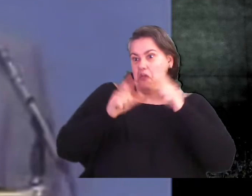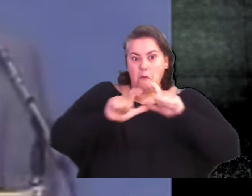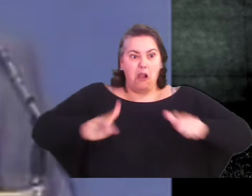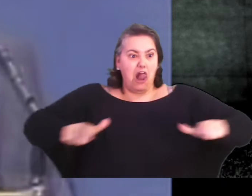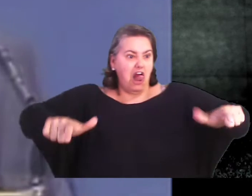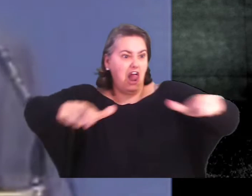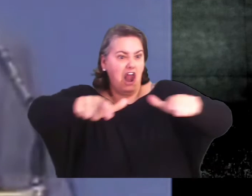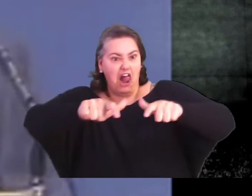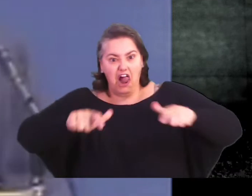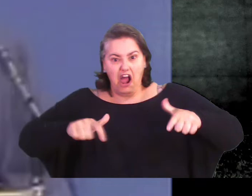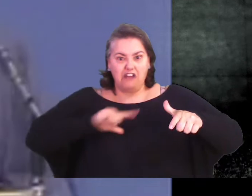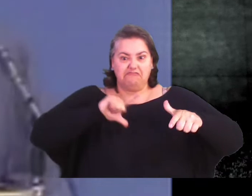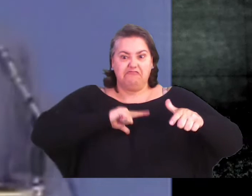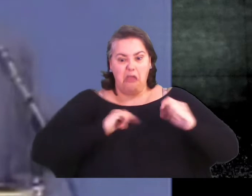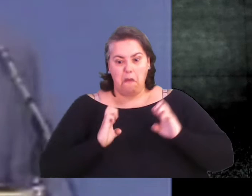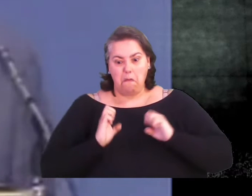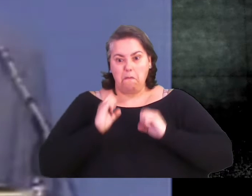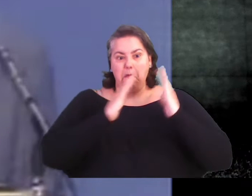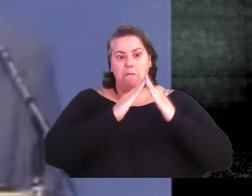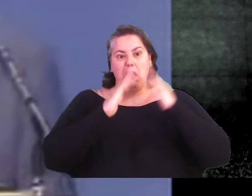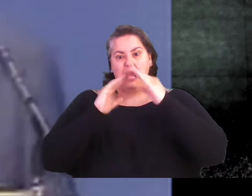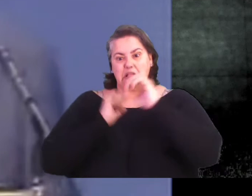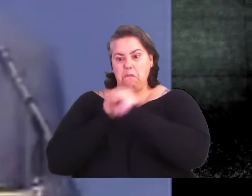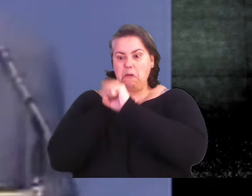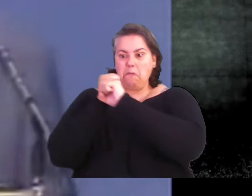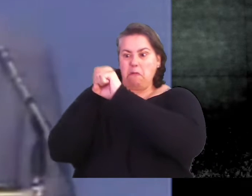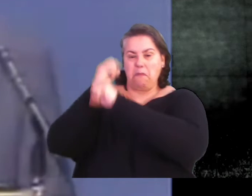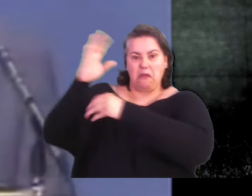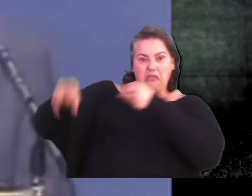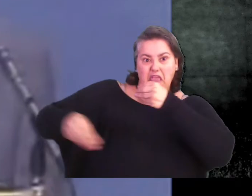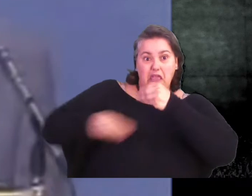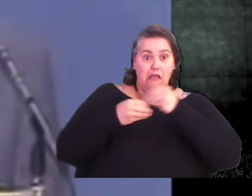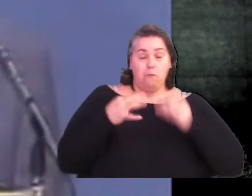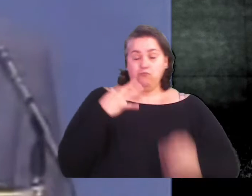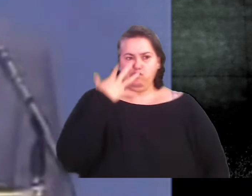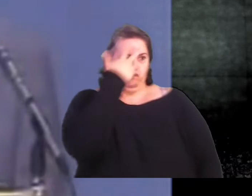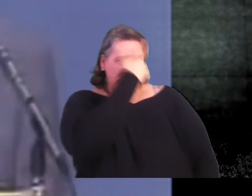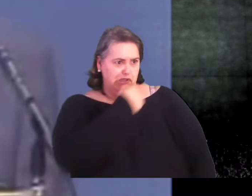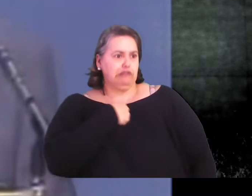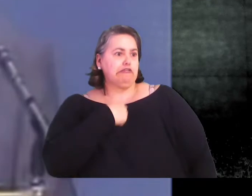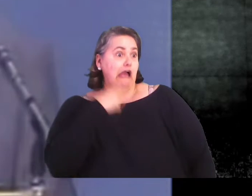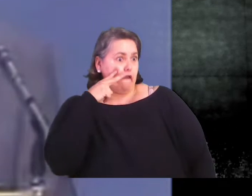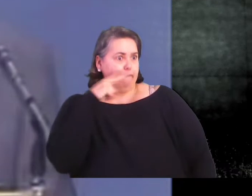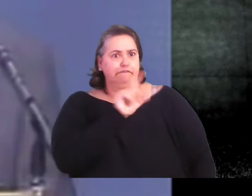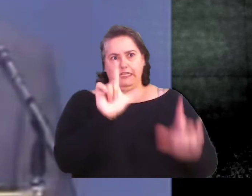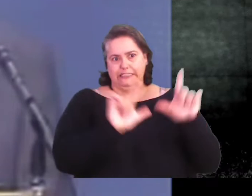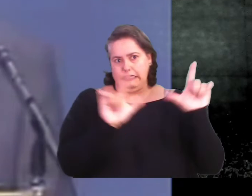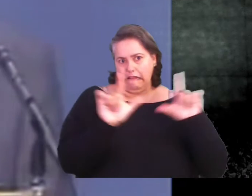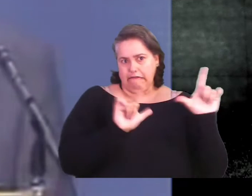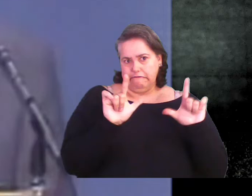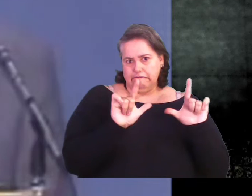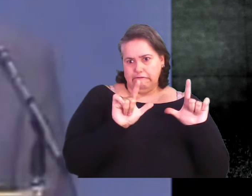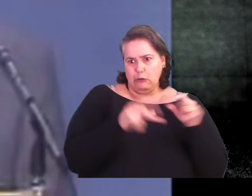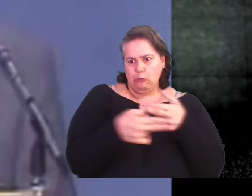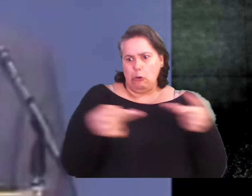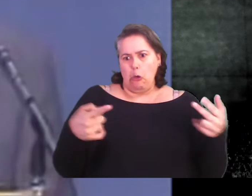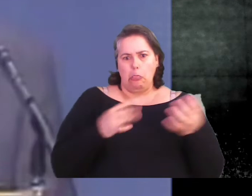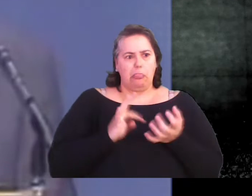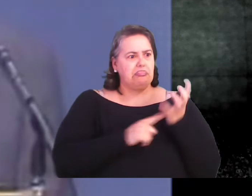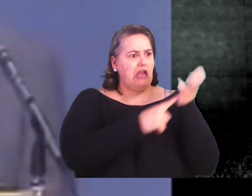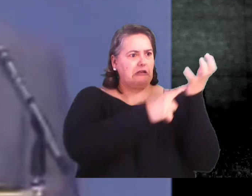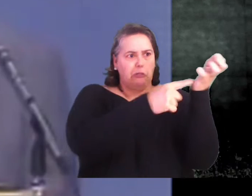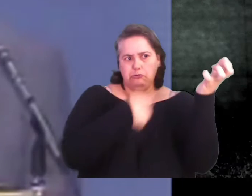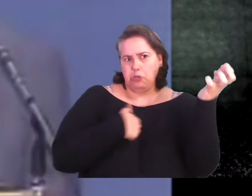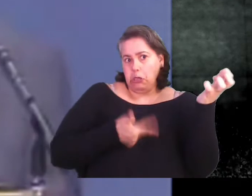metros quadrados, ter construído uma casa, como ele colocou, uma casa bonita que eu vi pela televisão, inclusive com aparelhagens